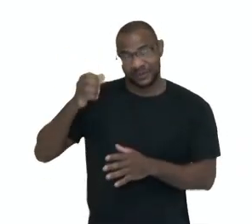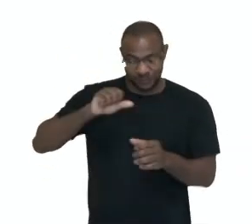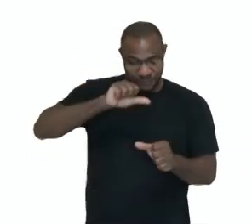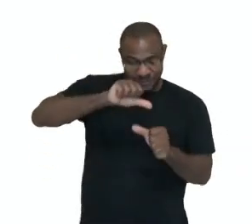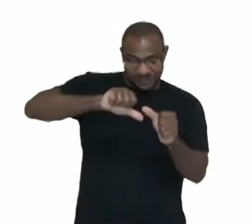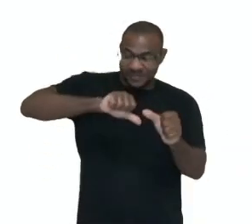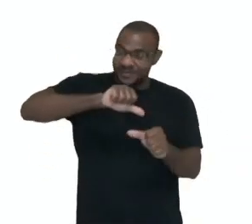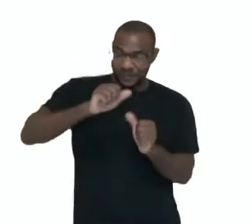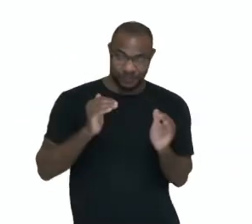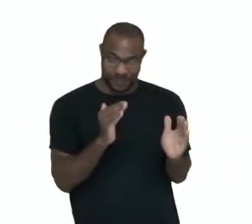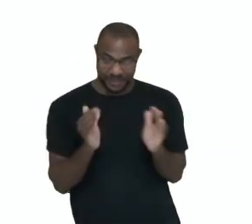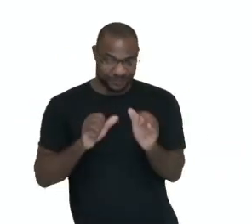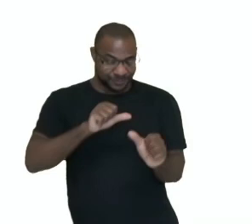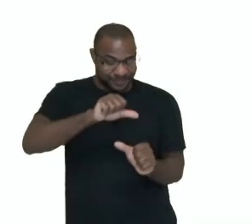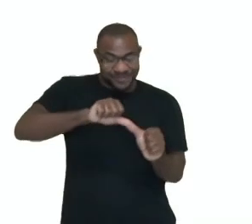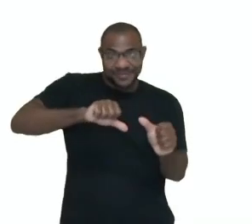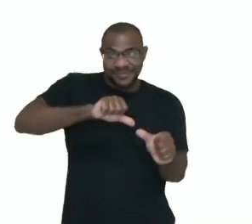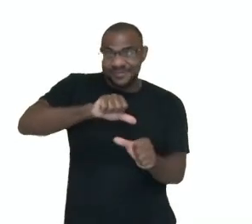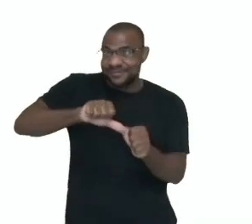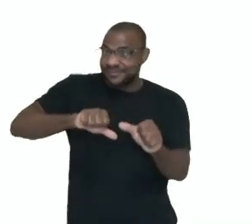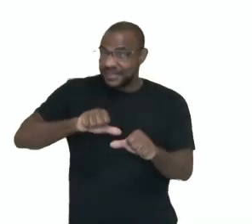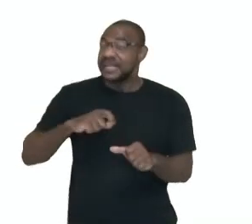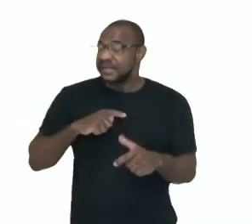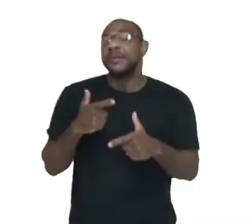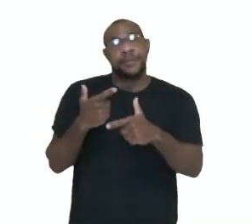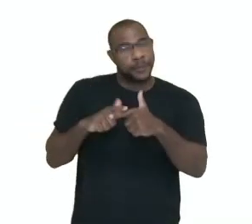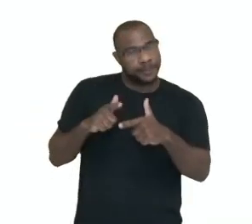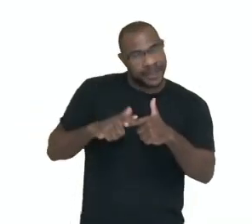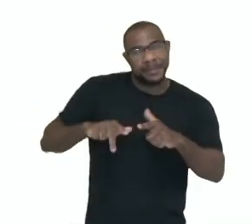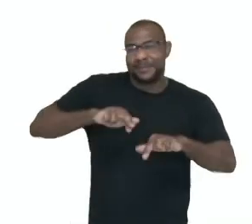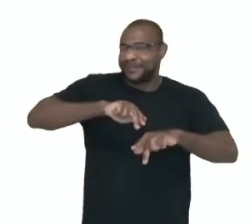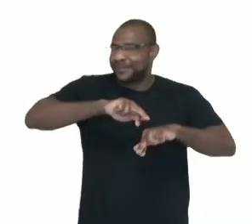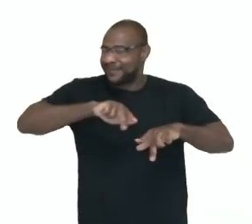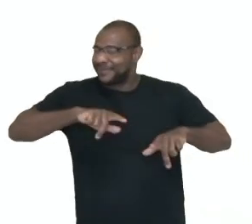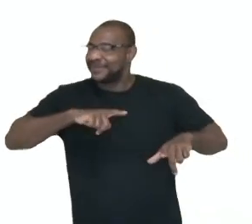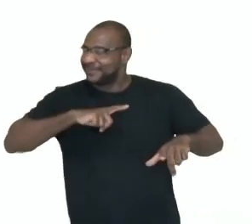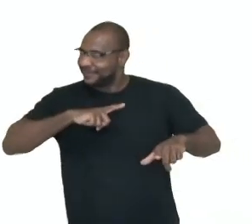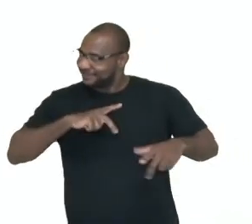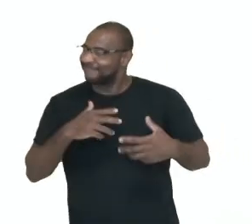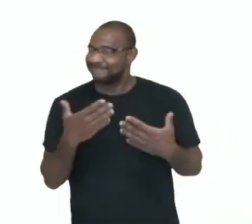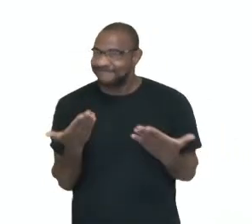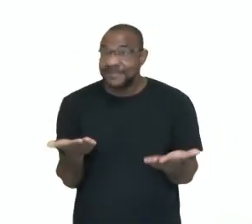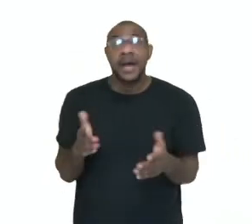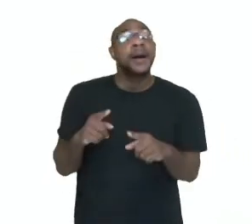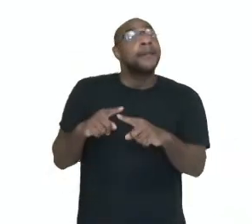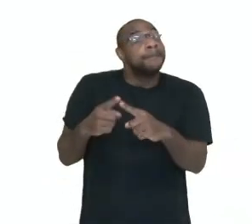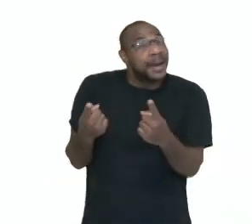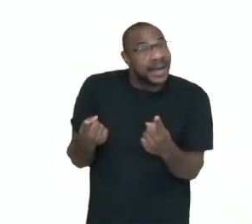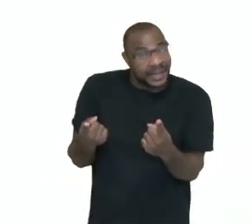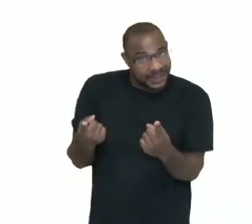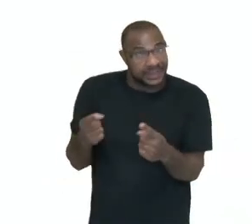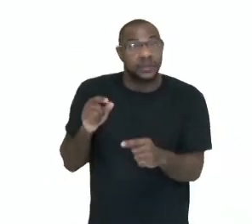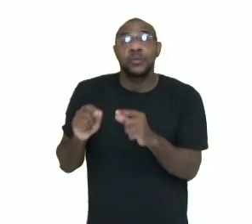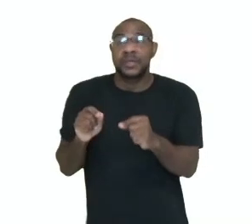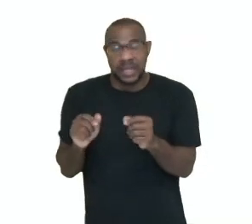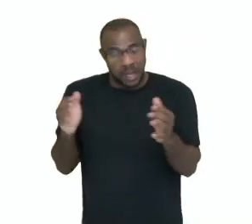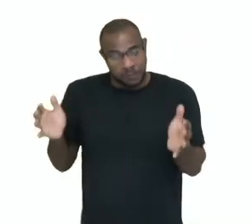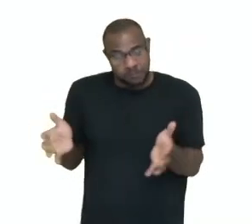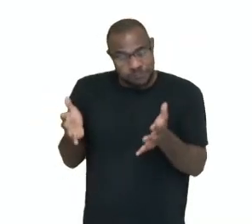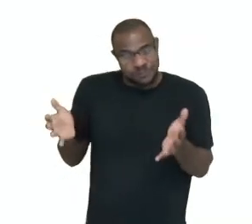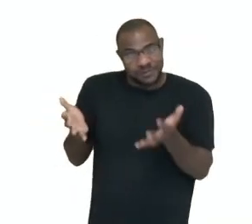que passou por um período bem crítico, onde teve um declínio bem acentuado, mas claro que a motivação